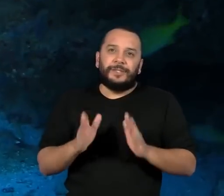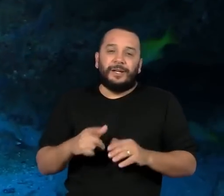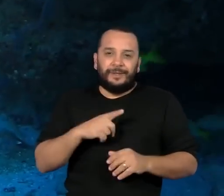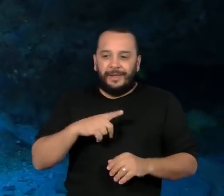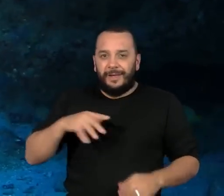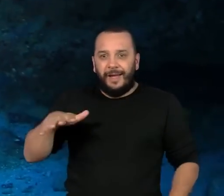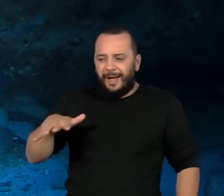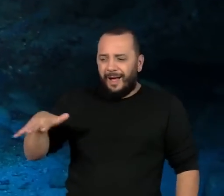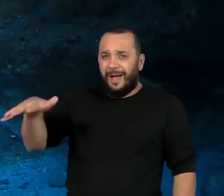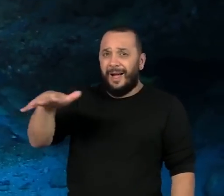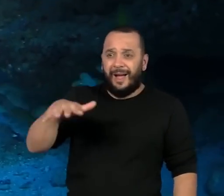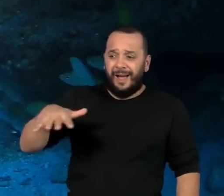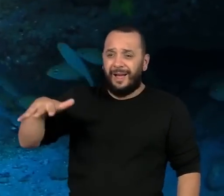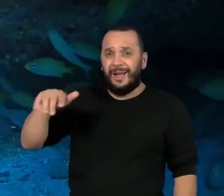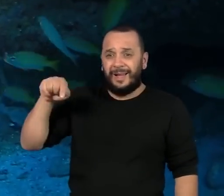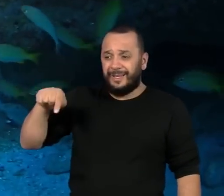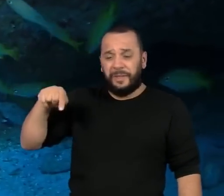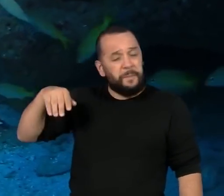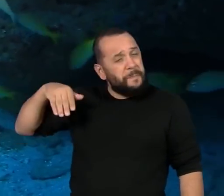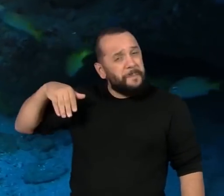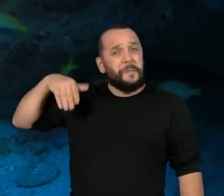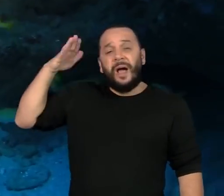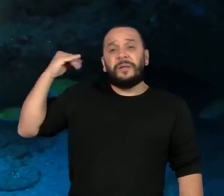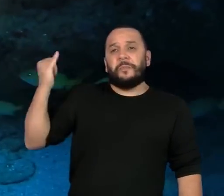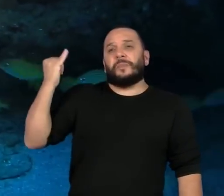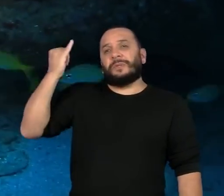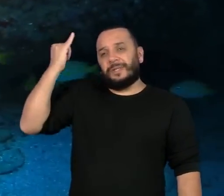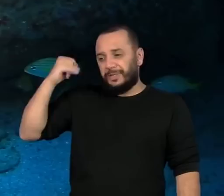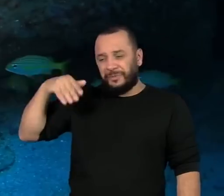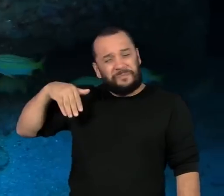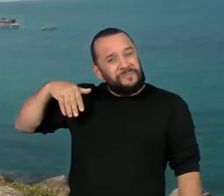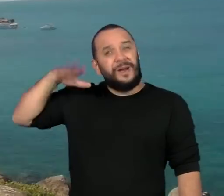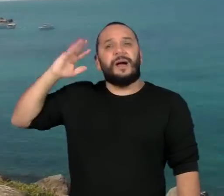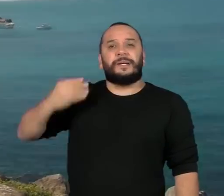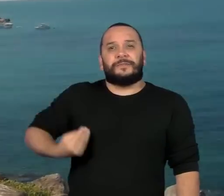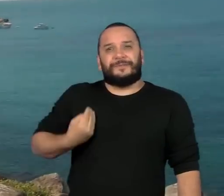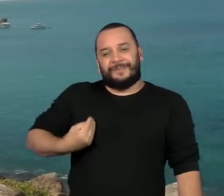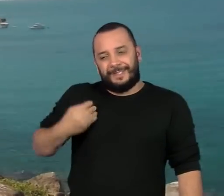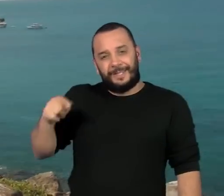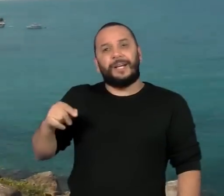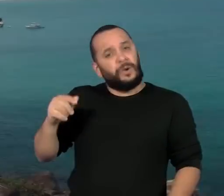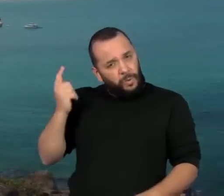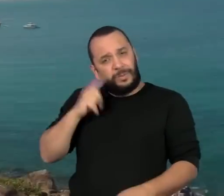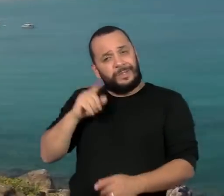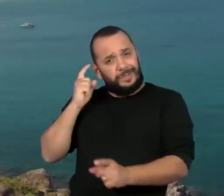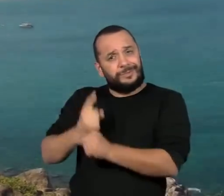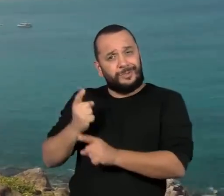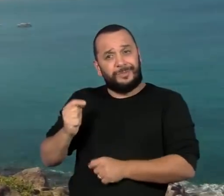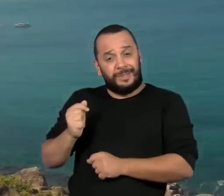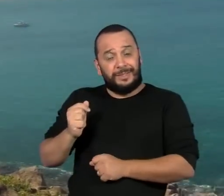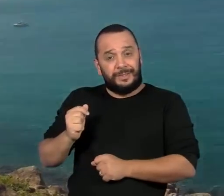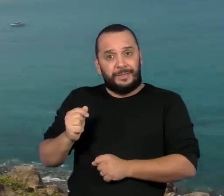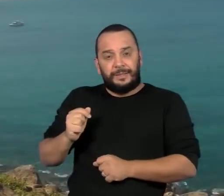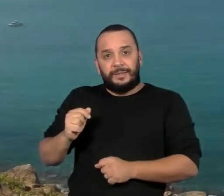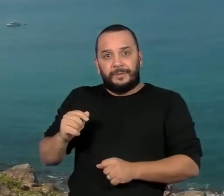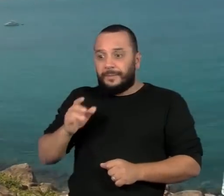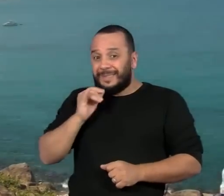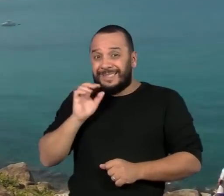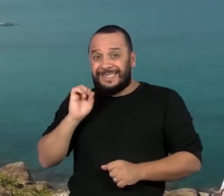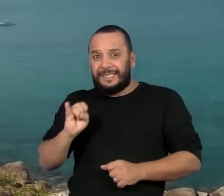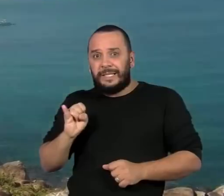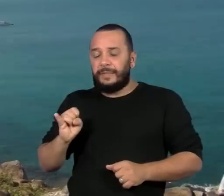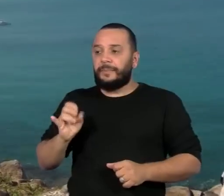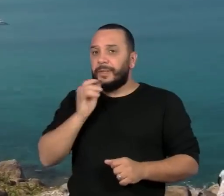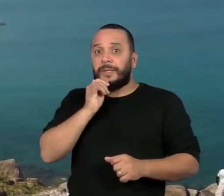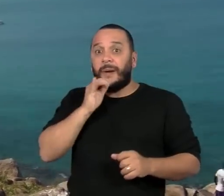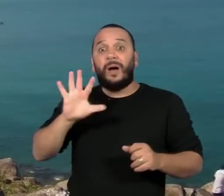que seriam assim, onde as áreas de maior importância biológica, onde que tem mais vida. Ou seja, se a gente tiver que proteger mais o Banco de Abrolhos,